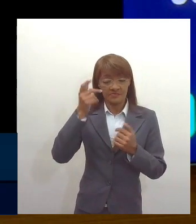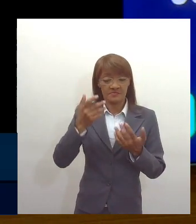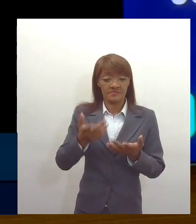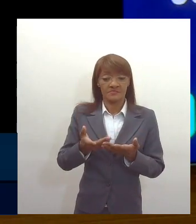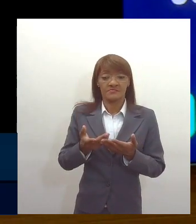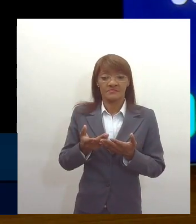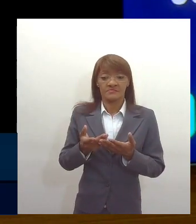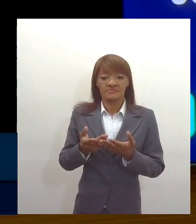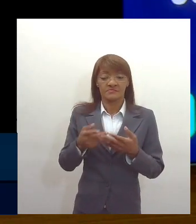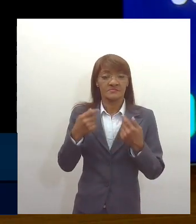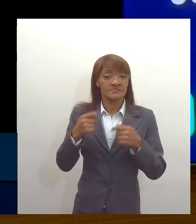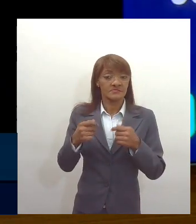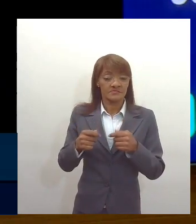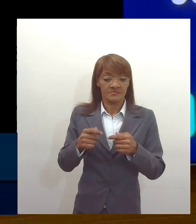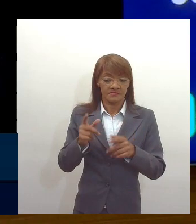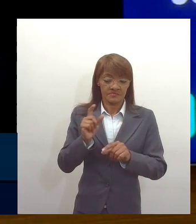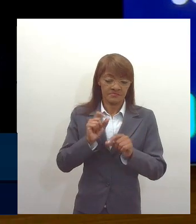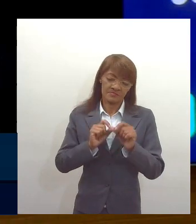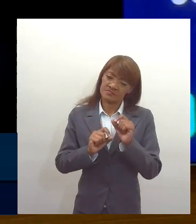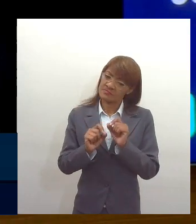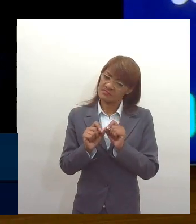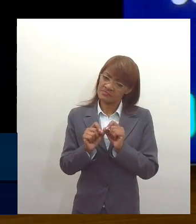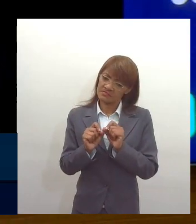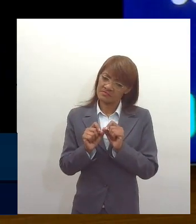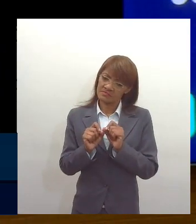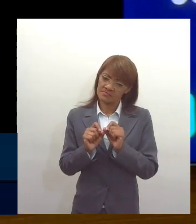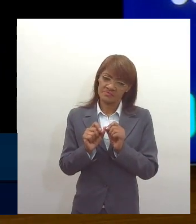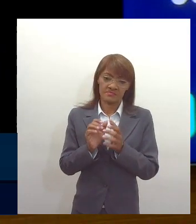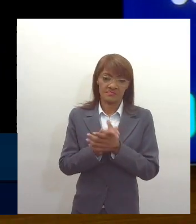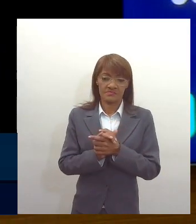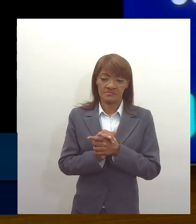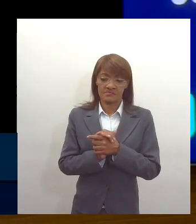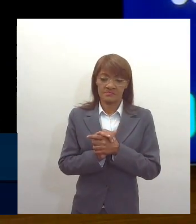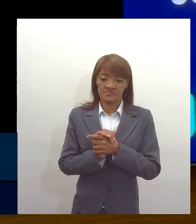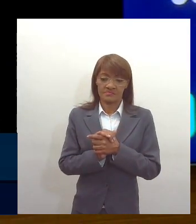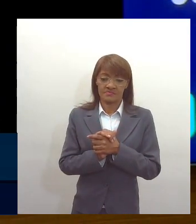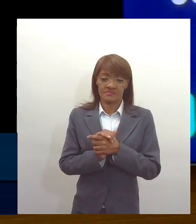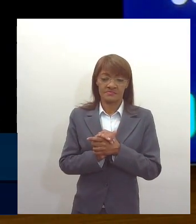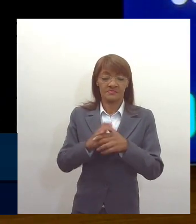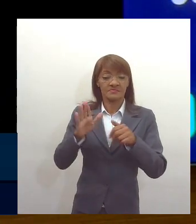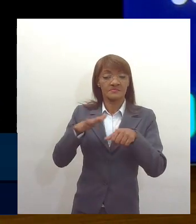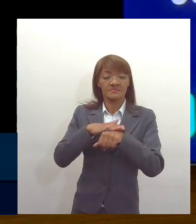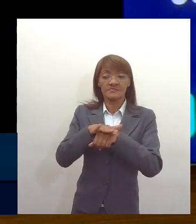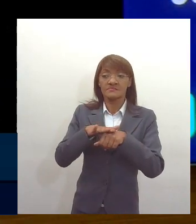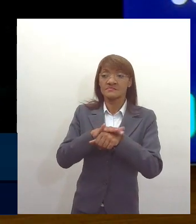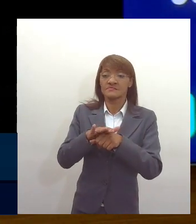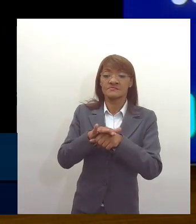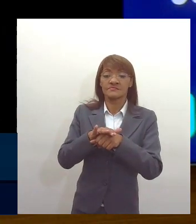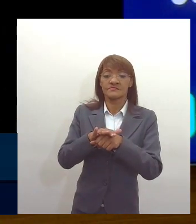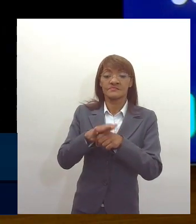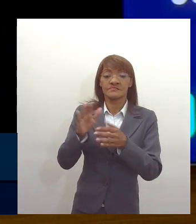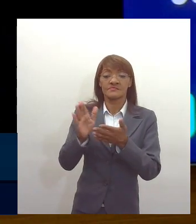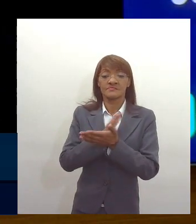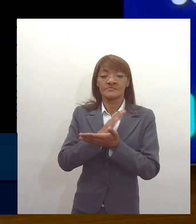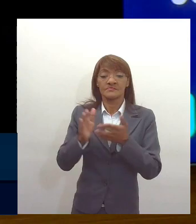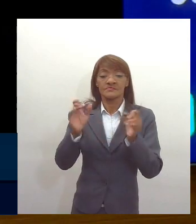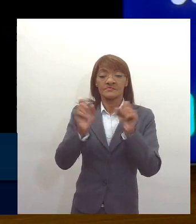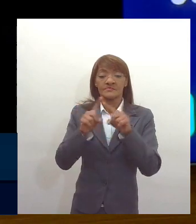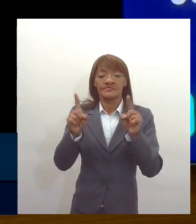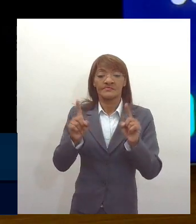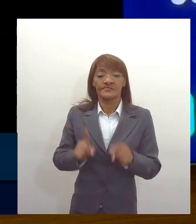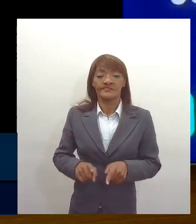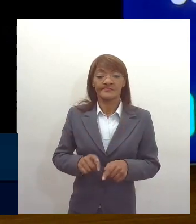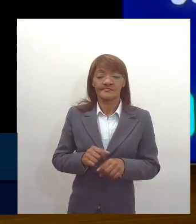porque tiraram o vídeo. Aí eu conversando com alguns servidores, né, sobre algumas questões, algumas